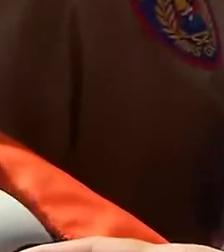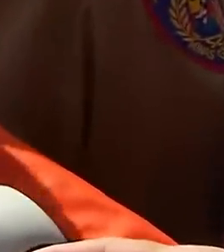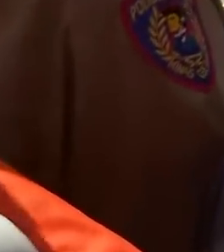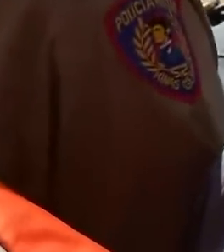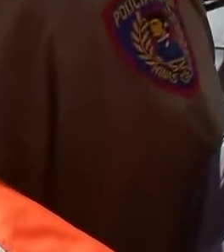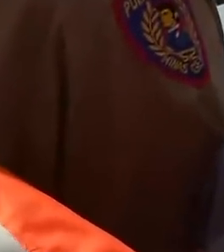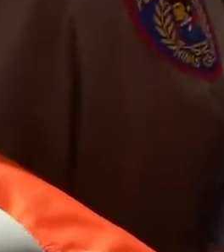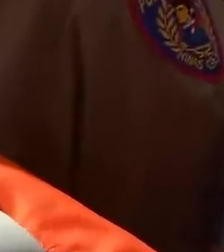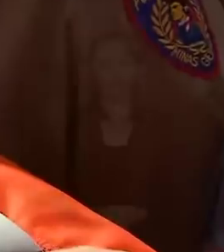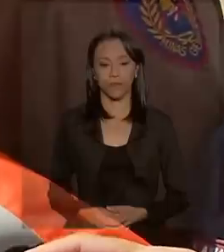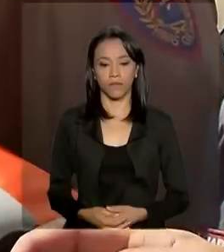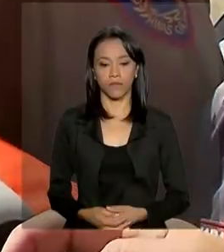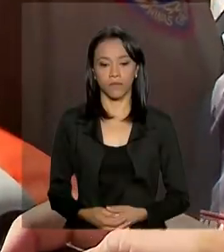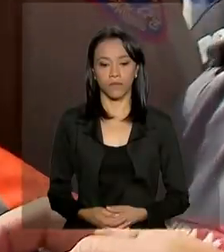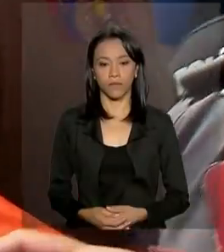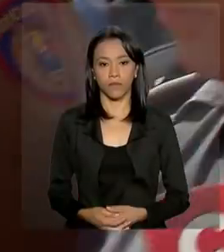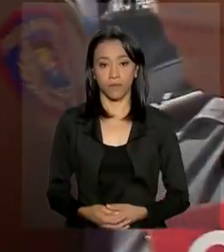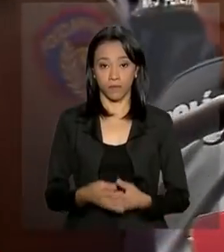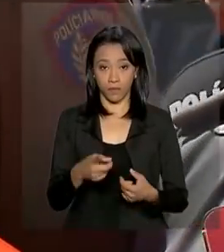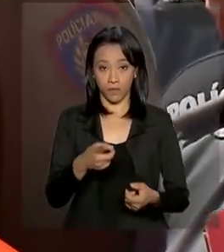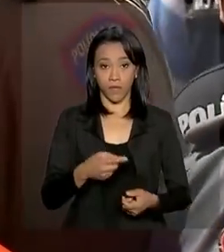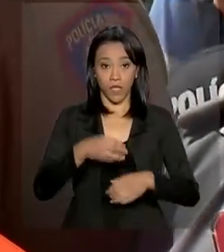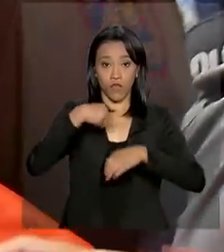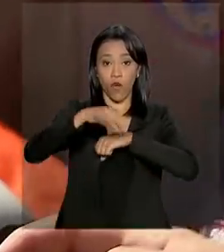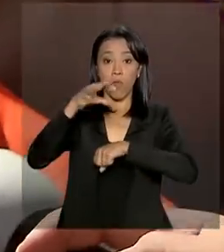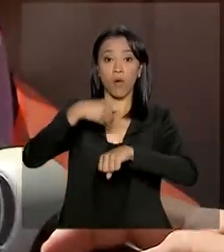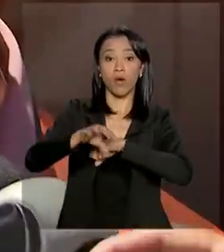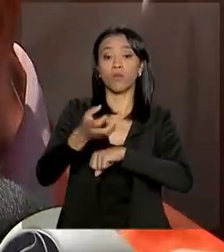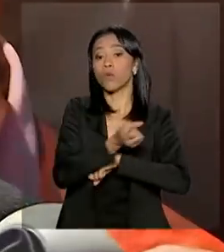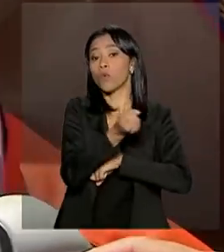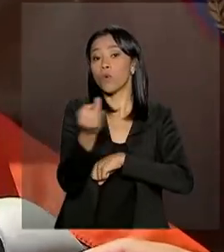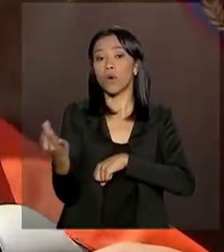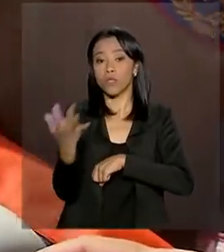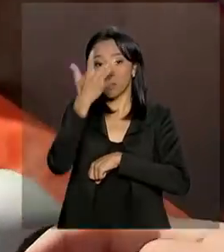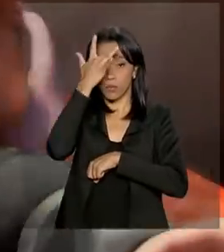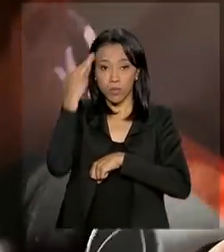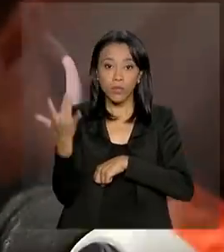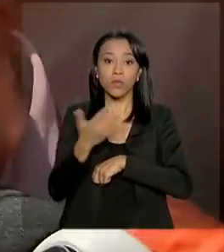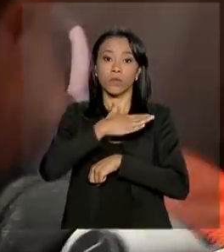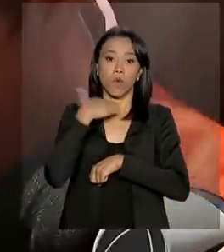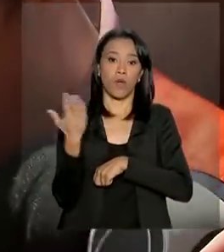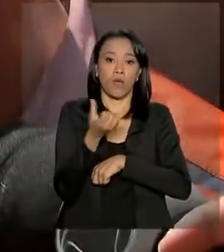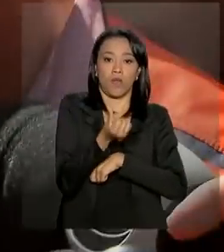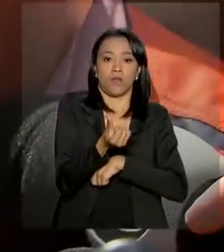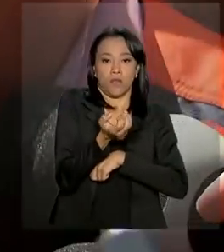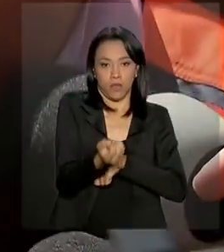Corpos identificados. 19 corpos identificados.